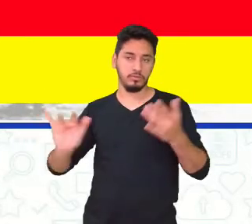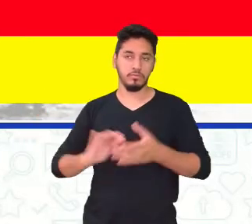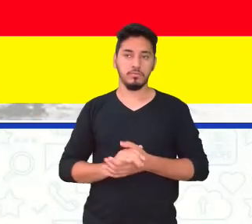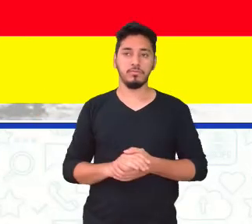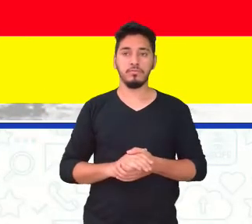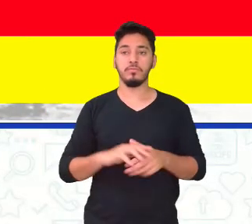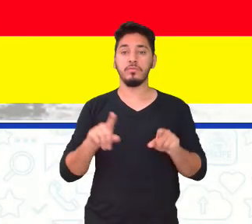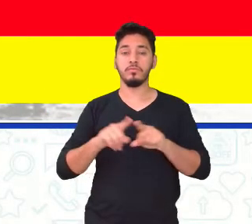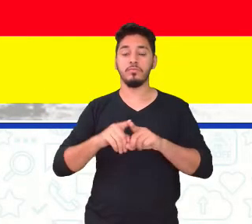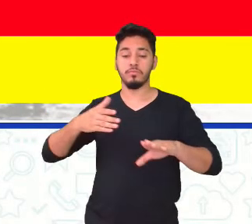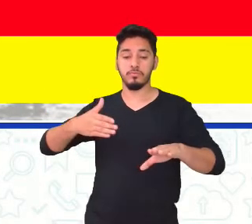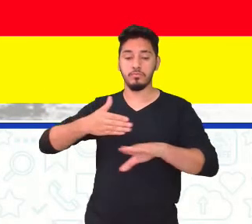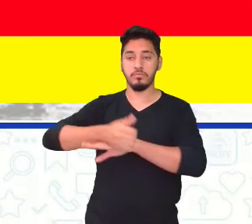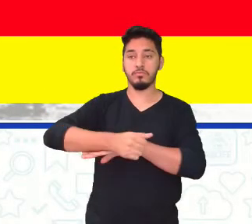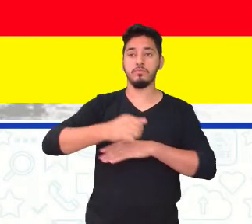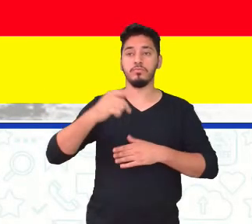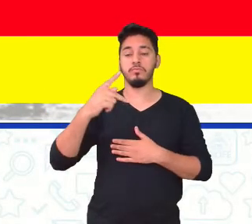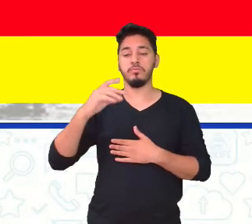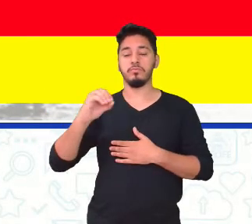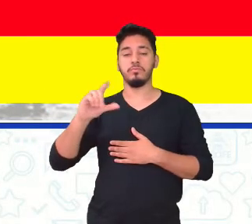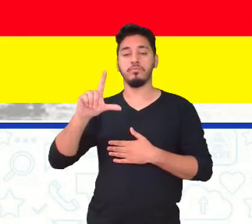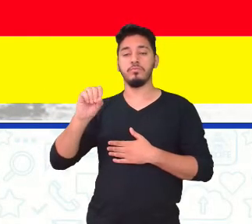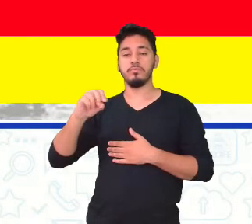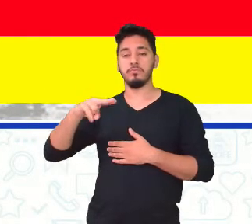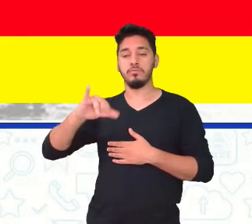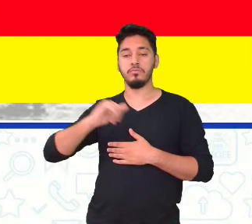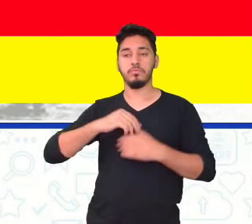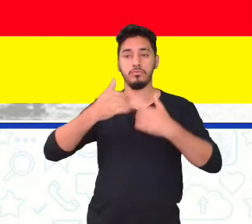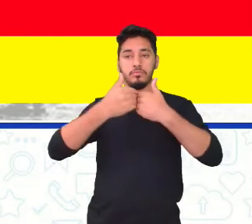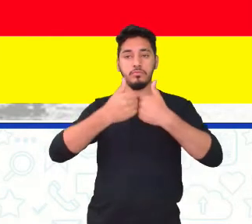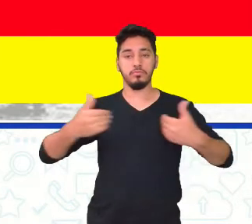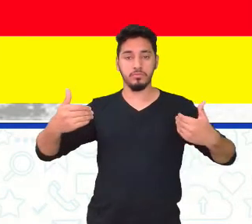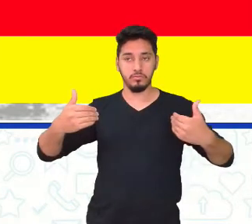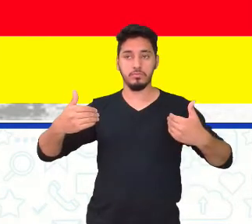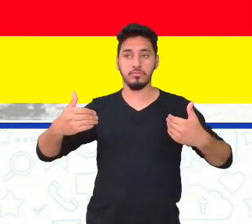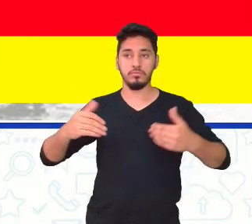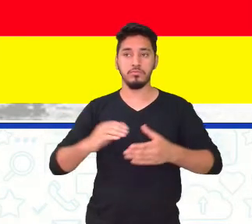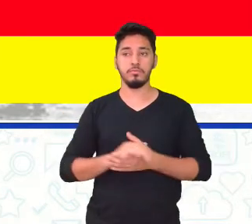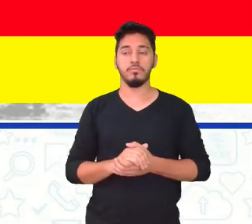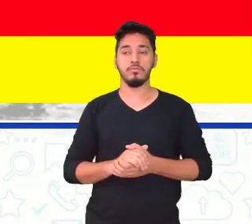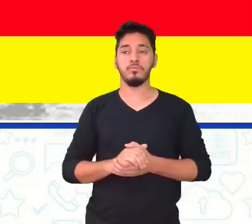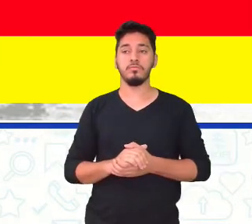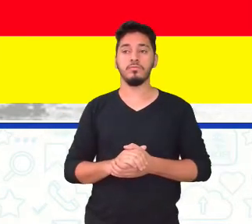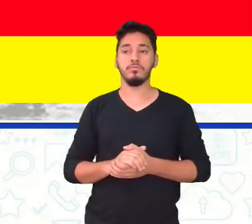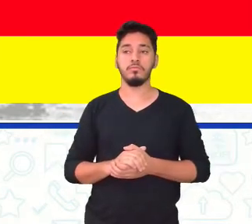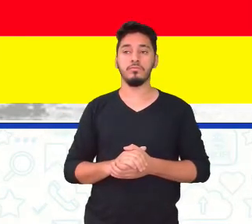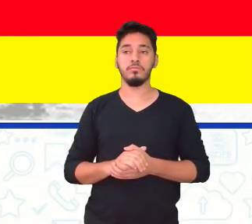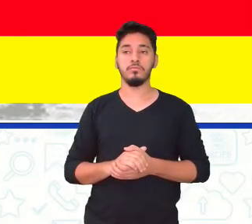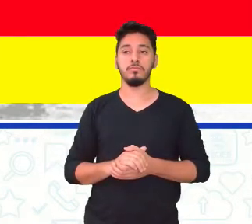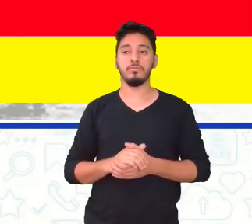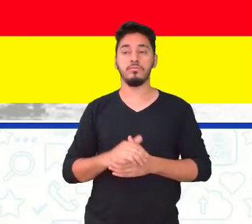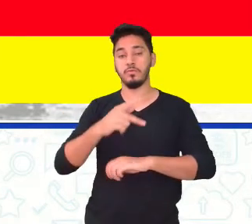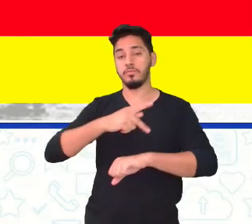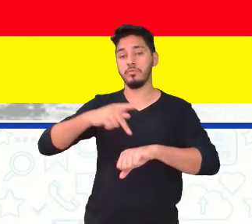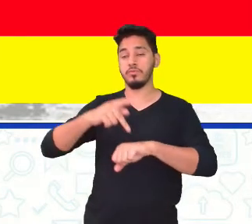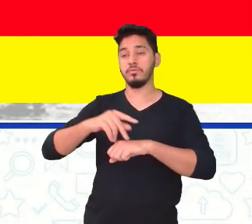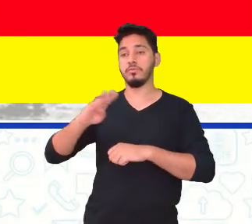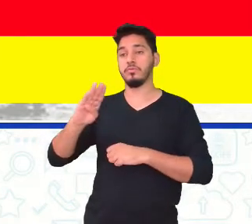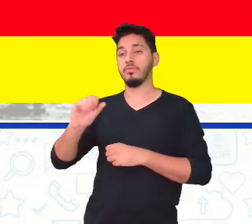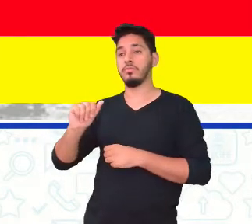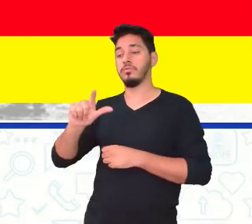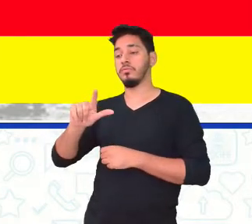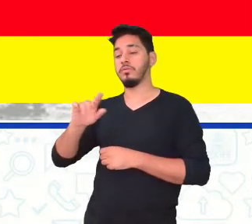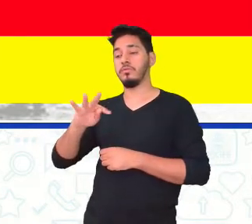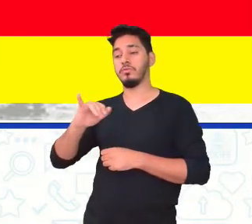questão da invasão da Polônia, né, que seria dividida entre as duas nações, né, aí, ó, dos países bálticos, né,